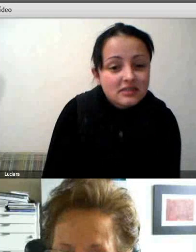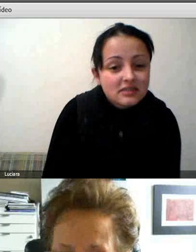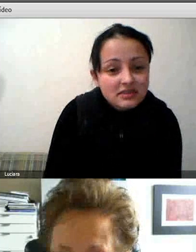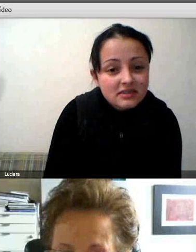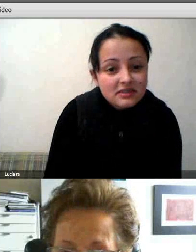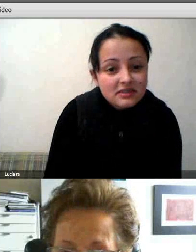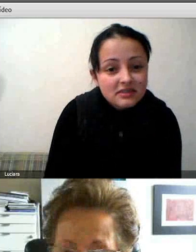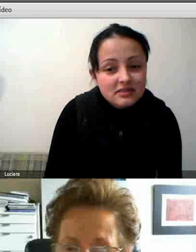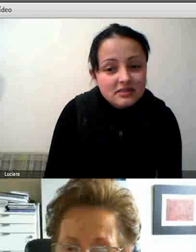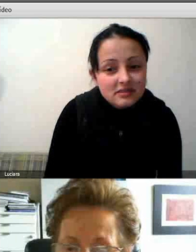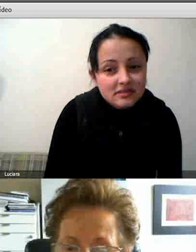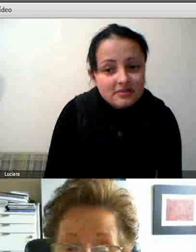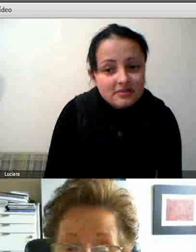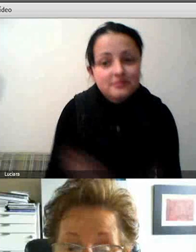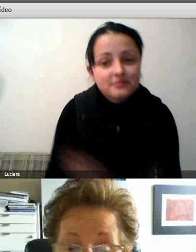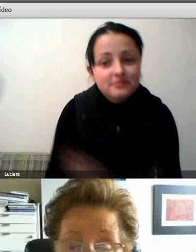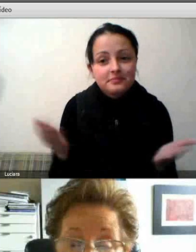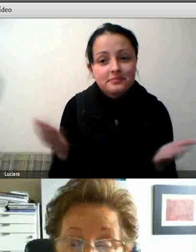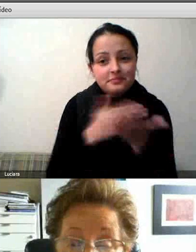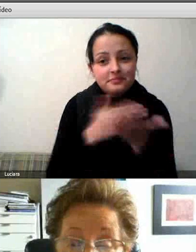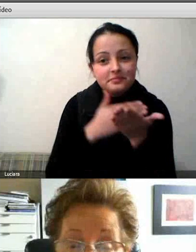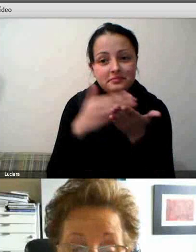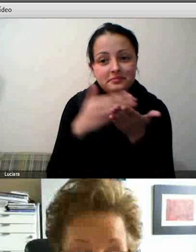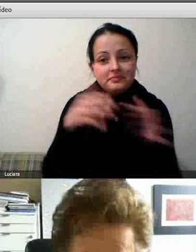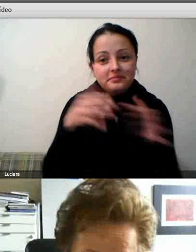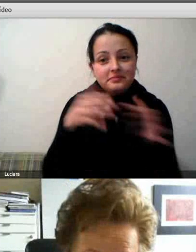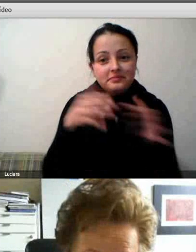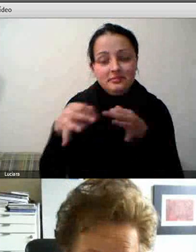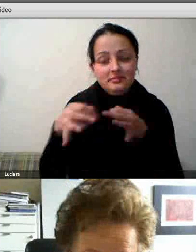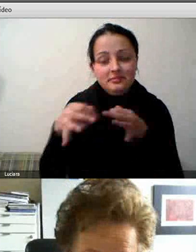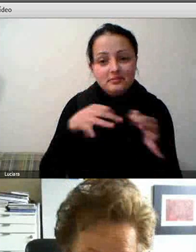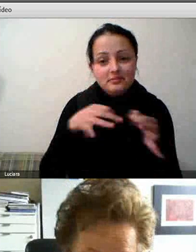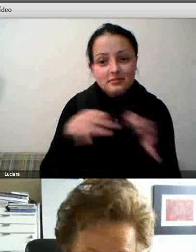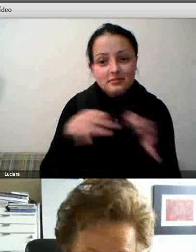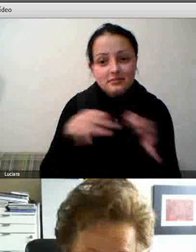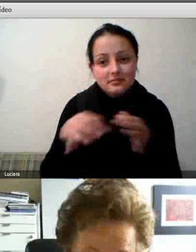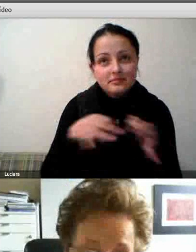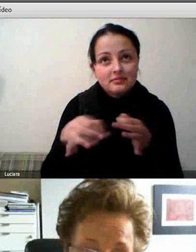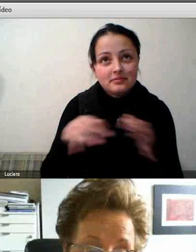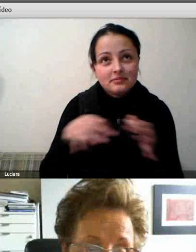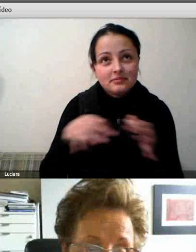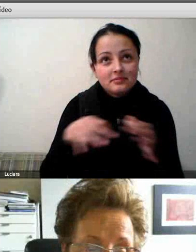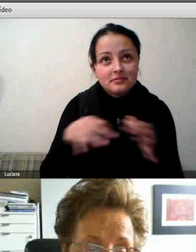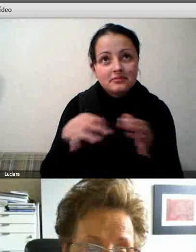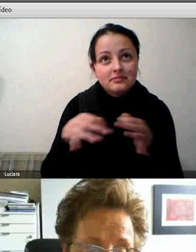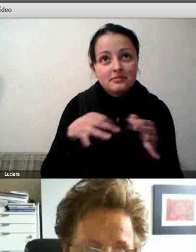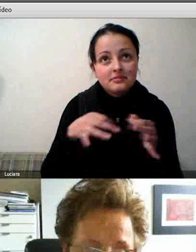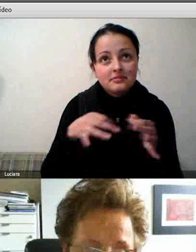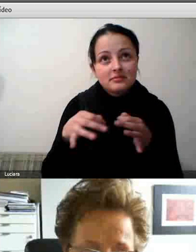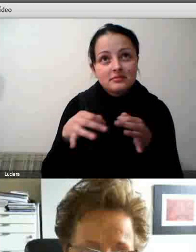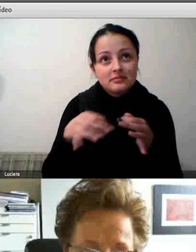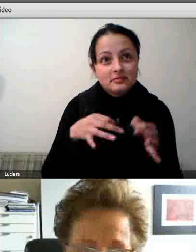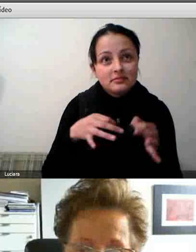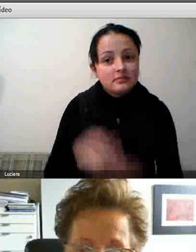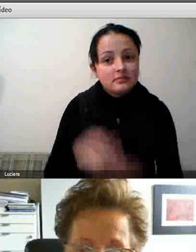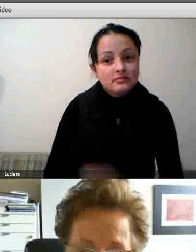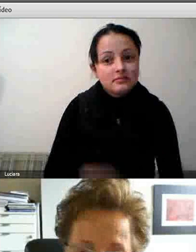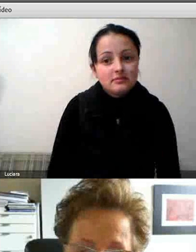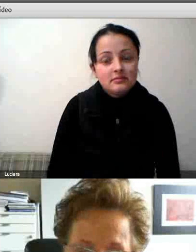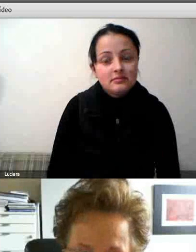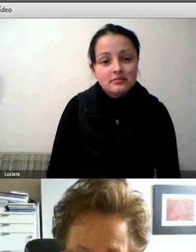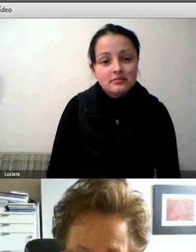com a outra, não estavam conta que tinham recebido uma ajuda da outra. E elas começam a conversar e